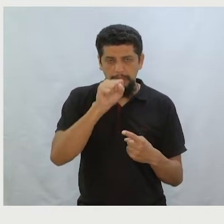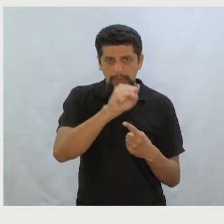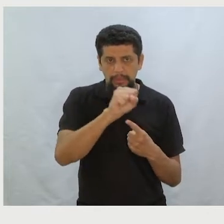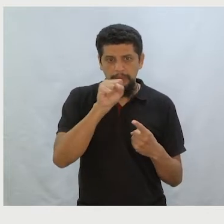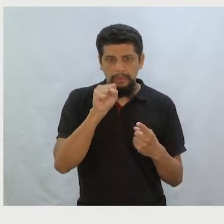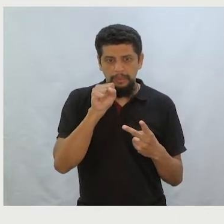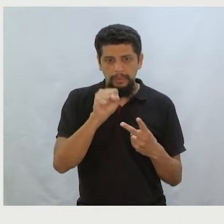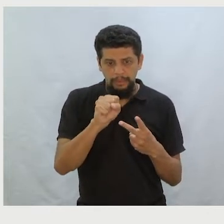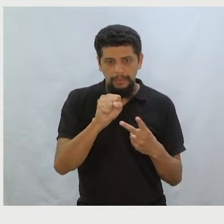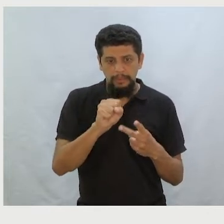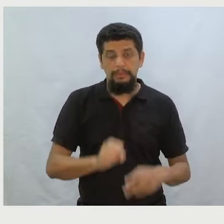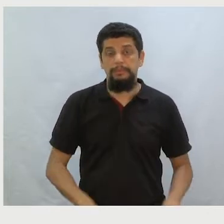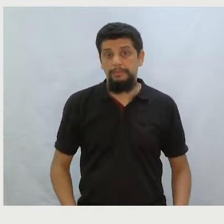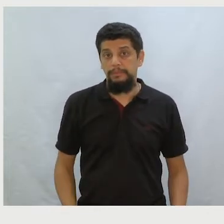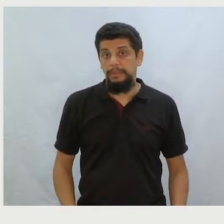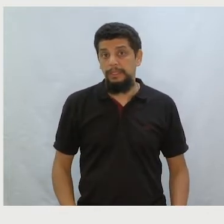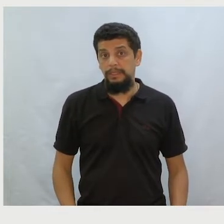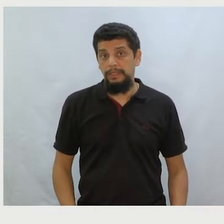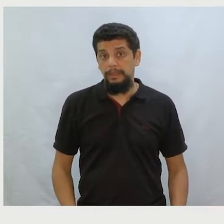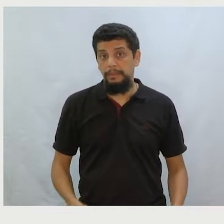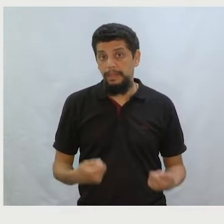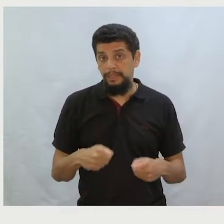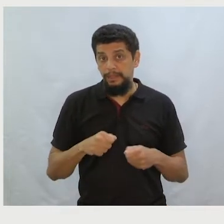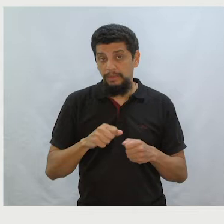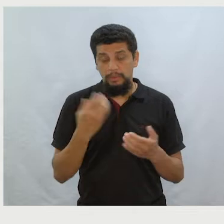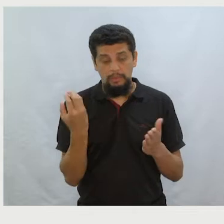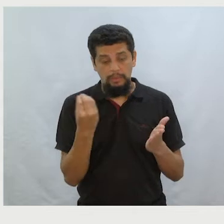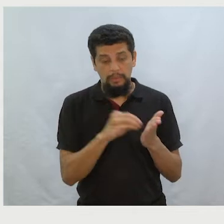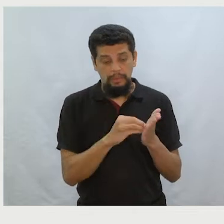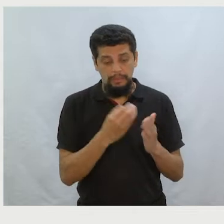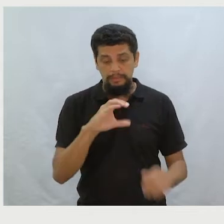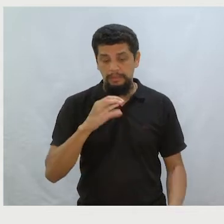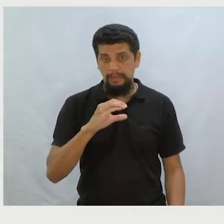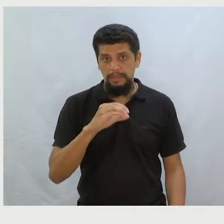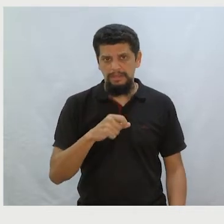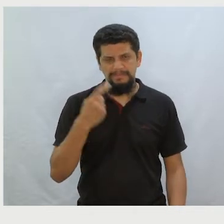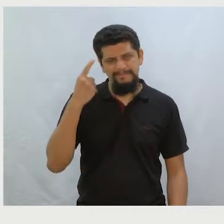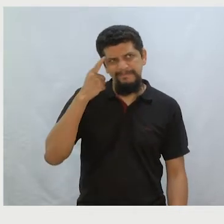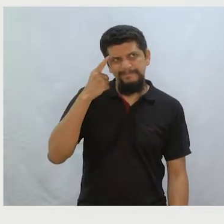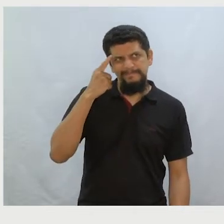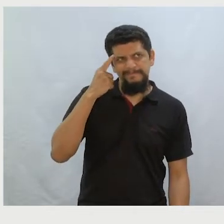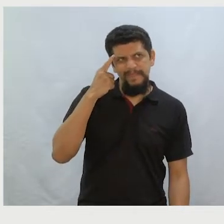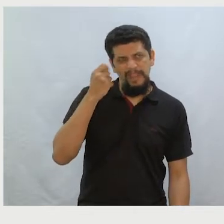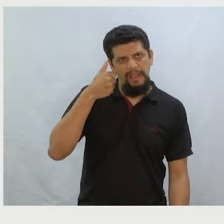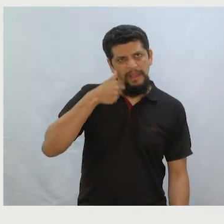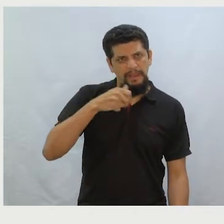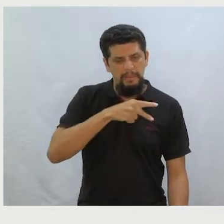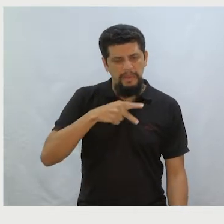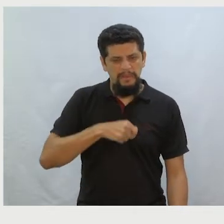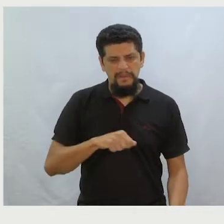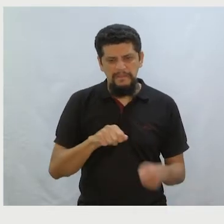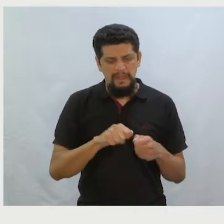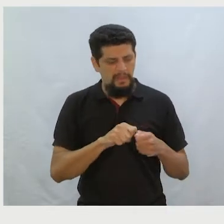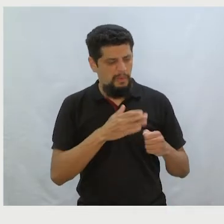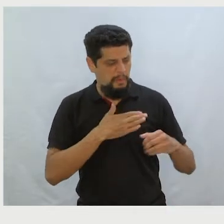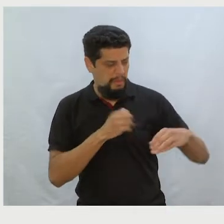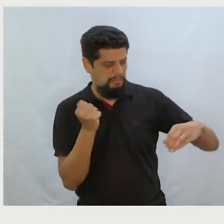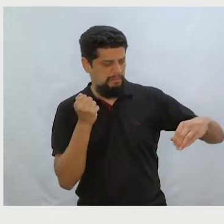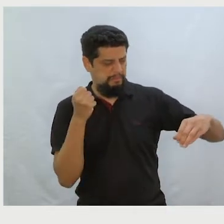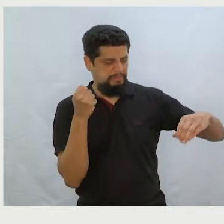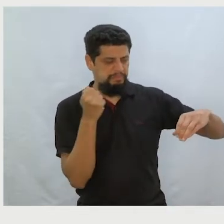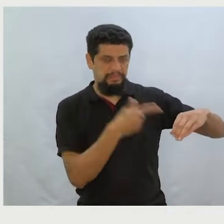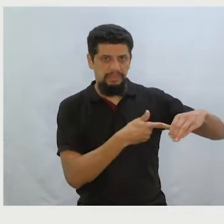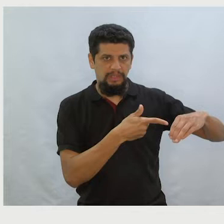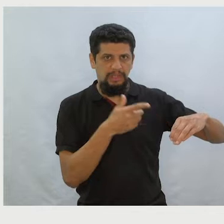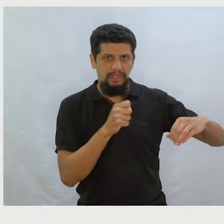em vez de ser cedilha e o pior do que eu imaginava Foi o que ela fez com o meu golaço